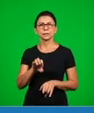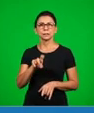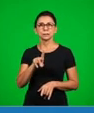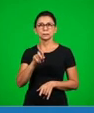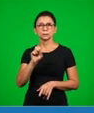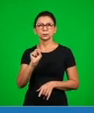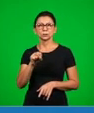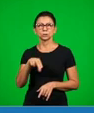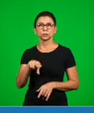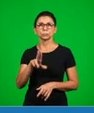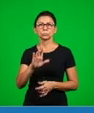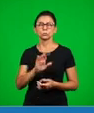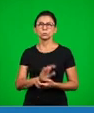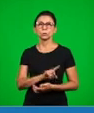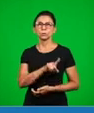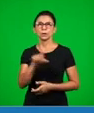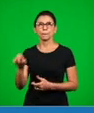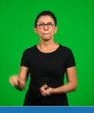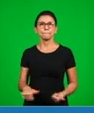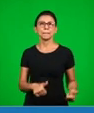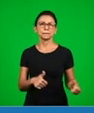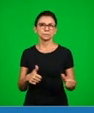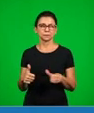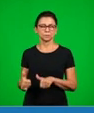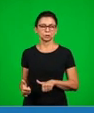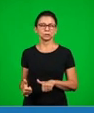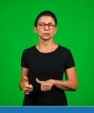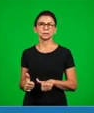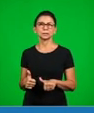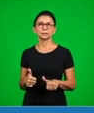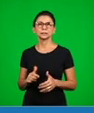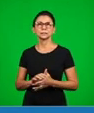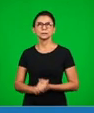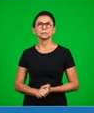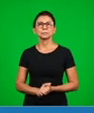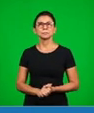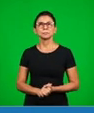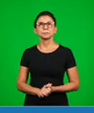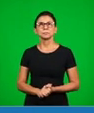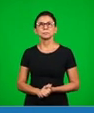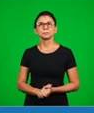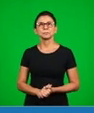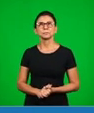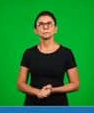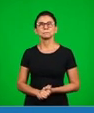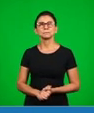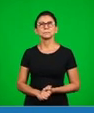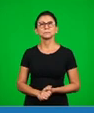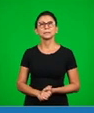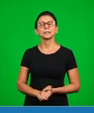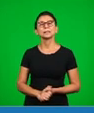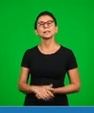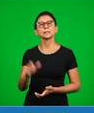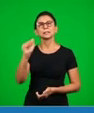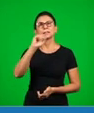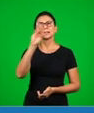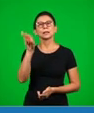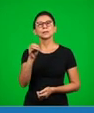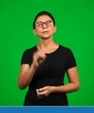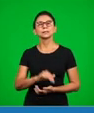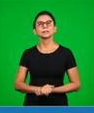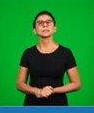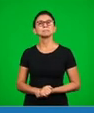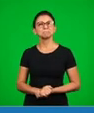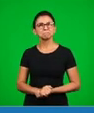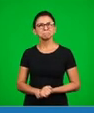realizados batismos, e na cidade de Tete, no noroeste de Moçambique, 24 irmãos foram